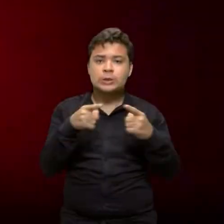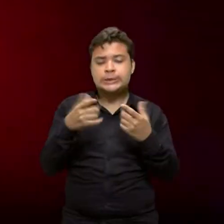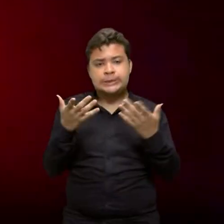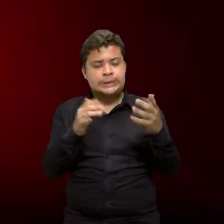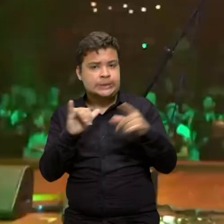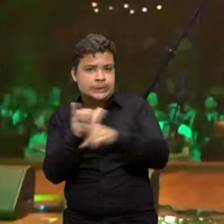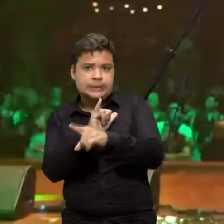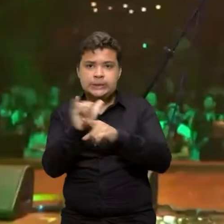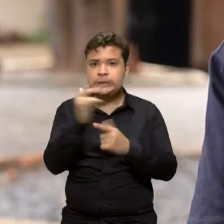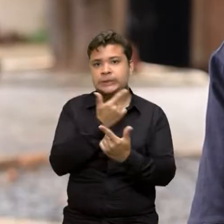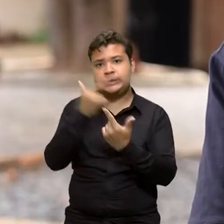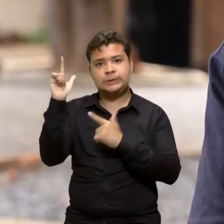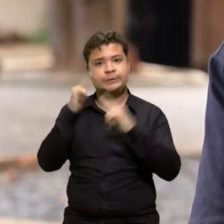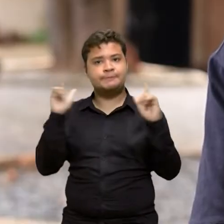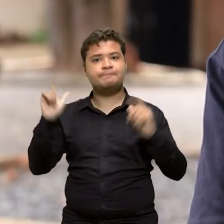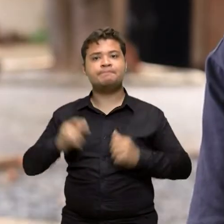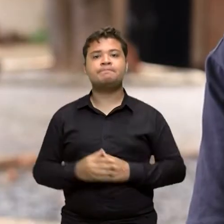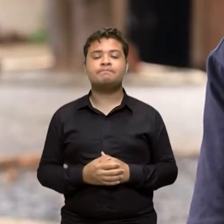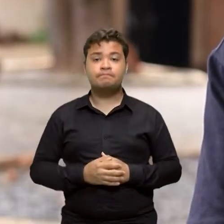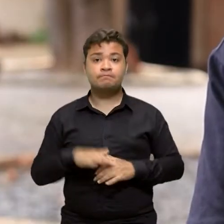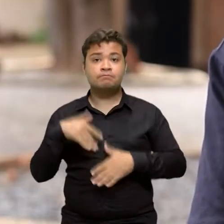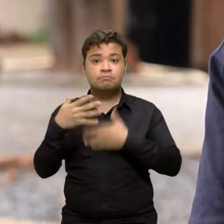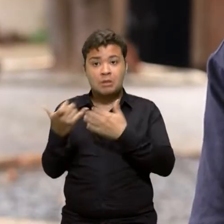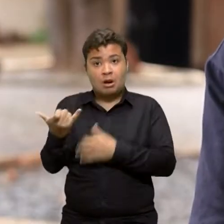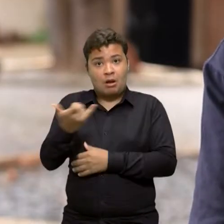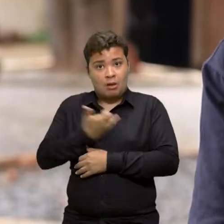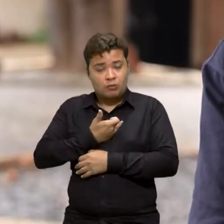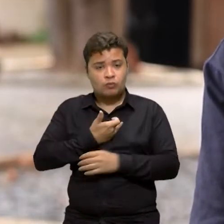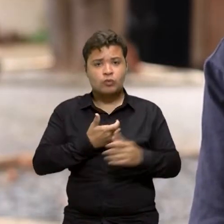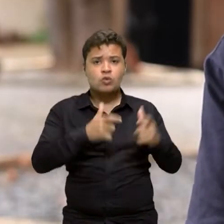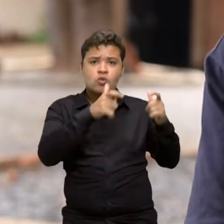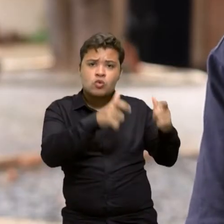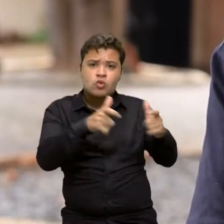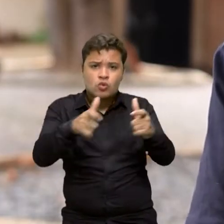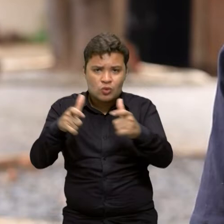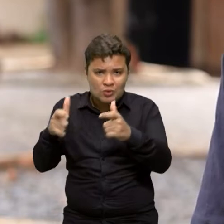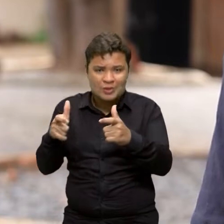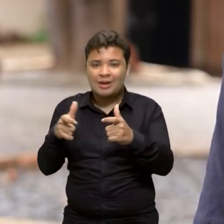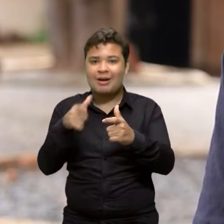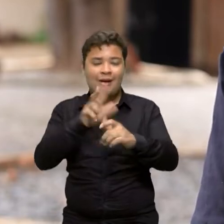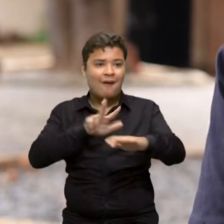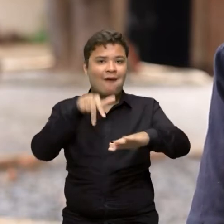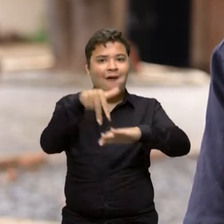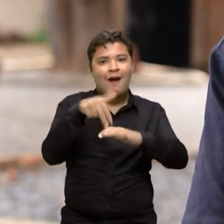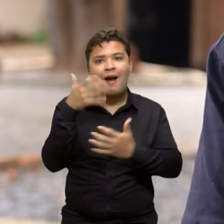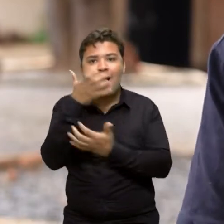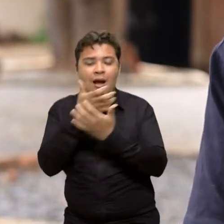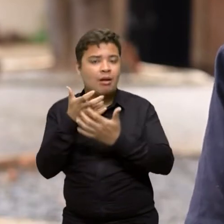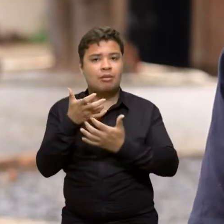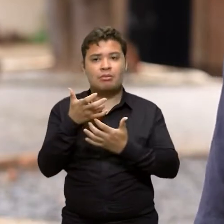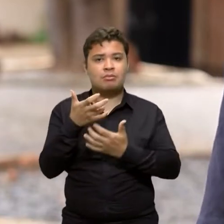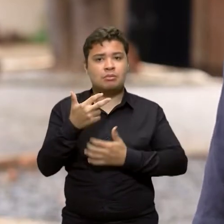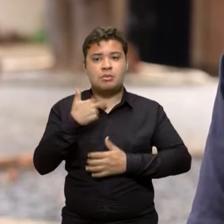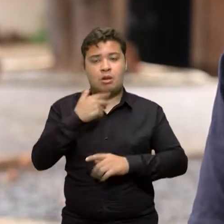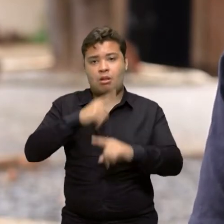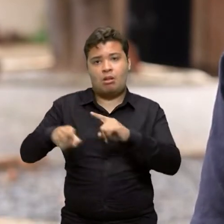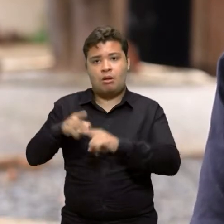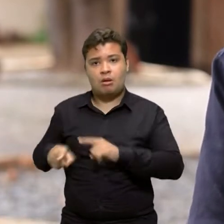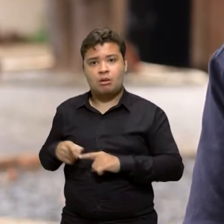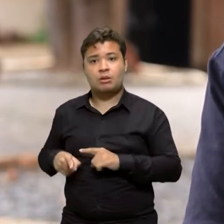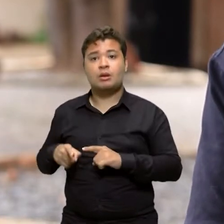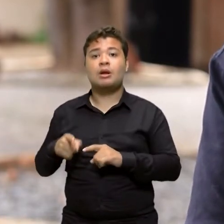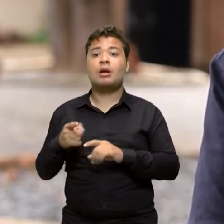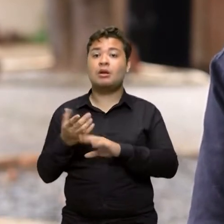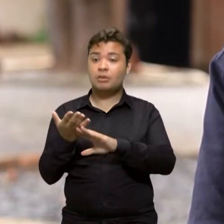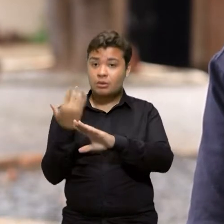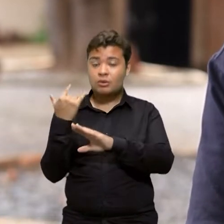se reinventar. Quando a gente teve a notícia que iam interditar os espaços na época da pandemia, a gente estava aqui no Martins Sererê realizando um